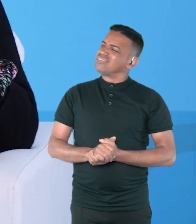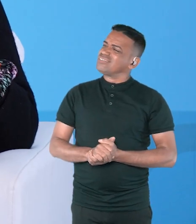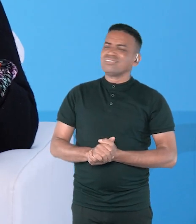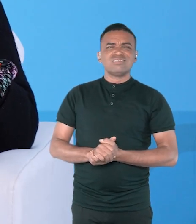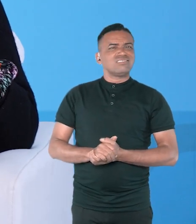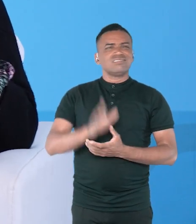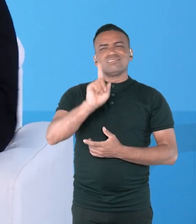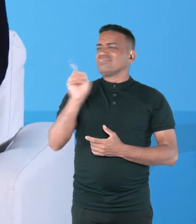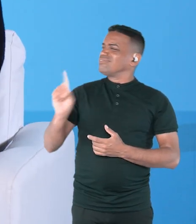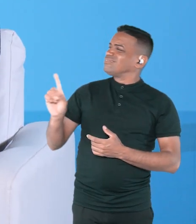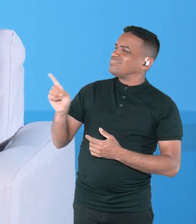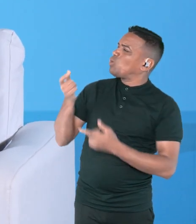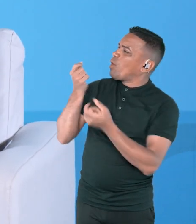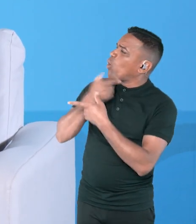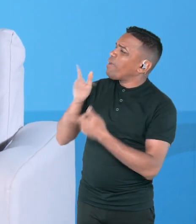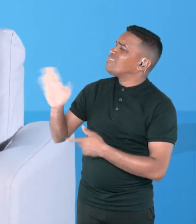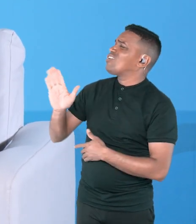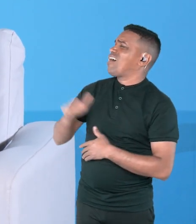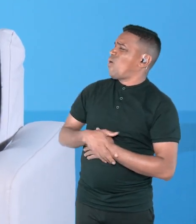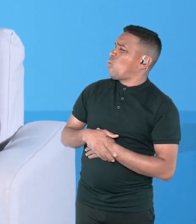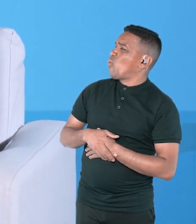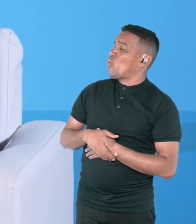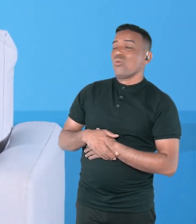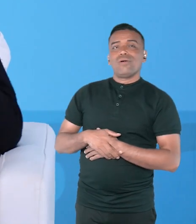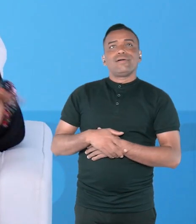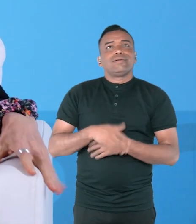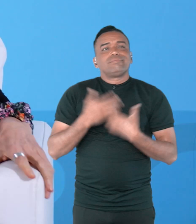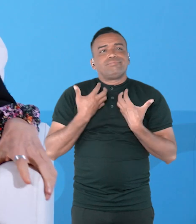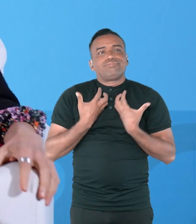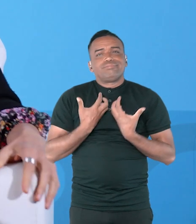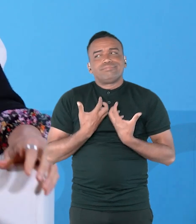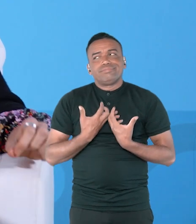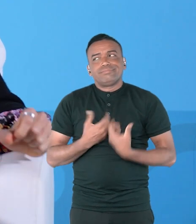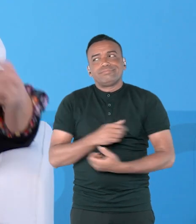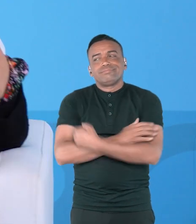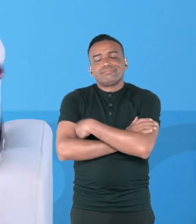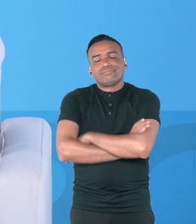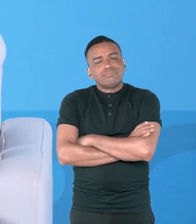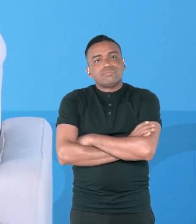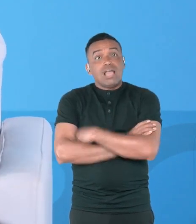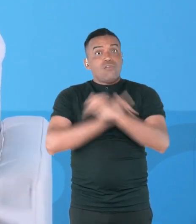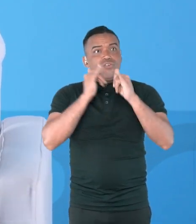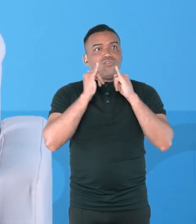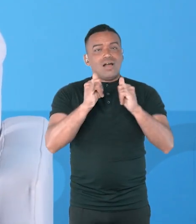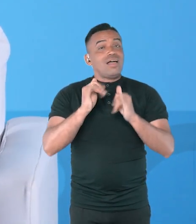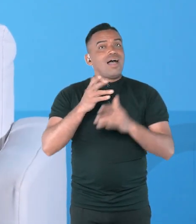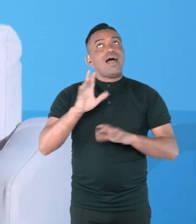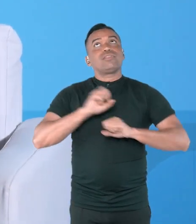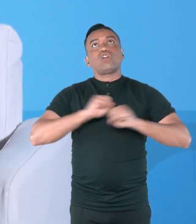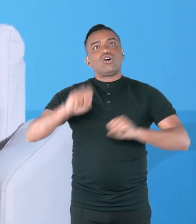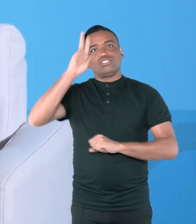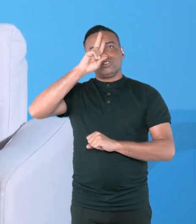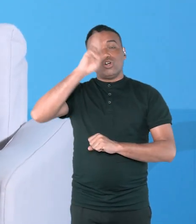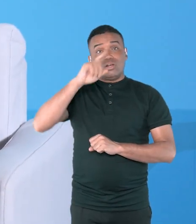ele... Não é comédia. E aí ele vai dando uma murchada. Eu vou falar uma coisa para você, eu